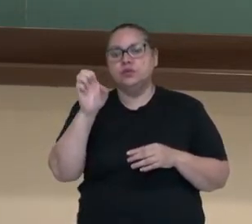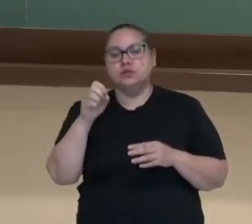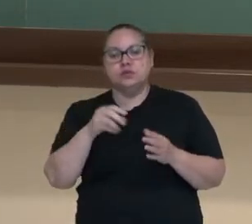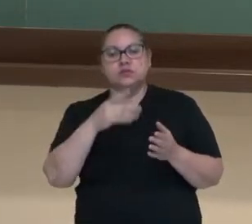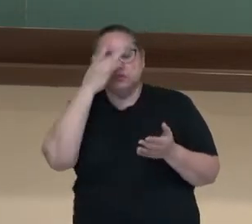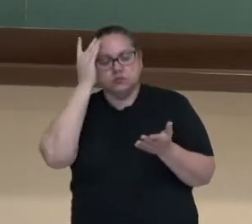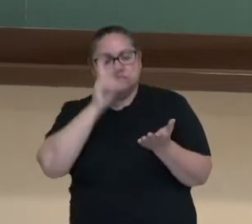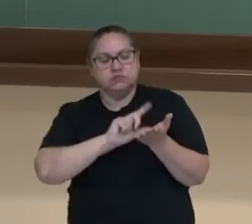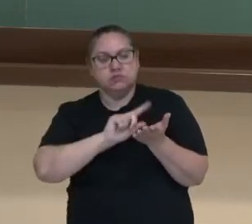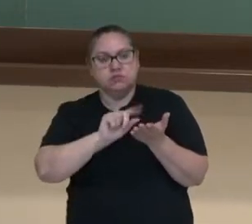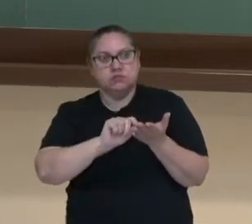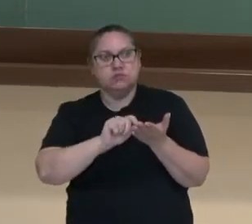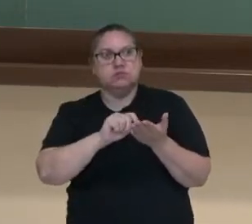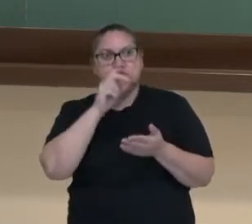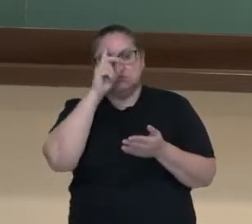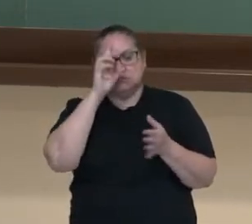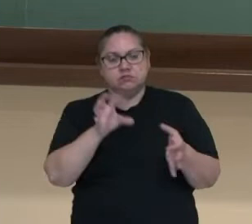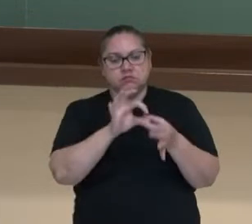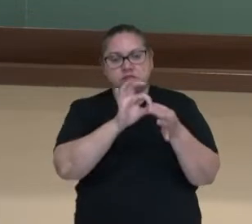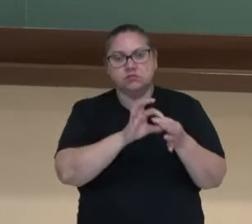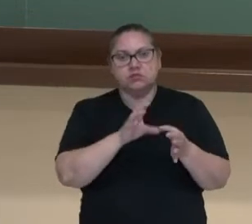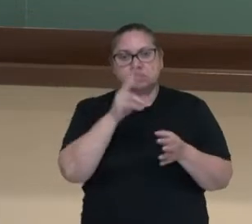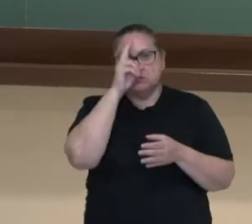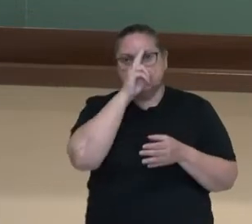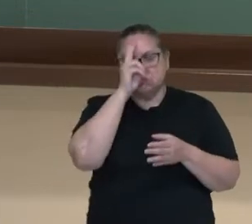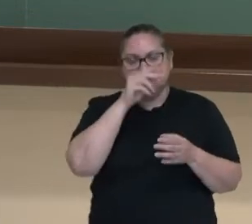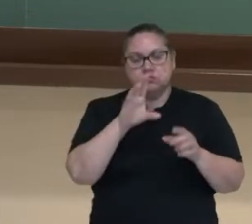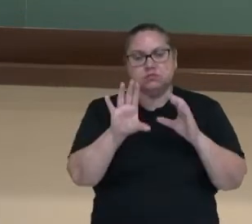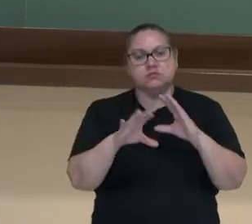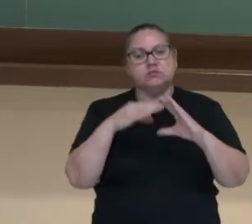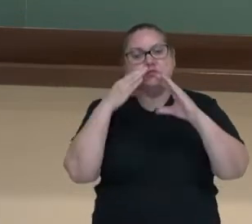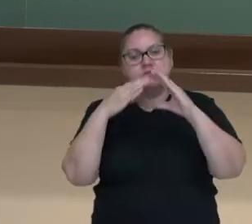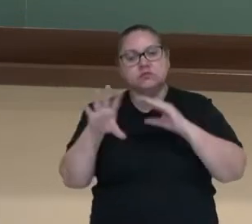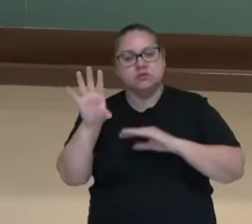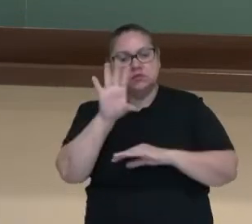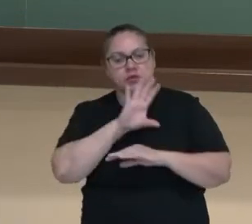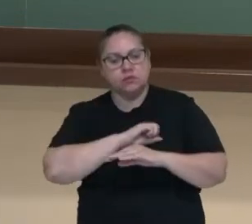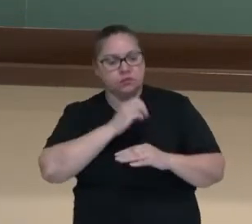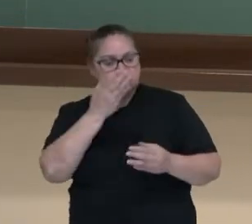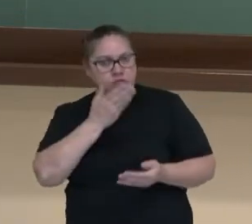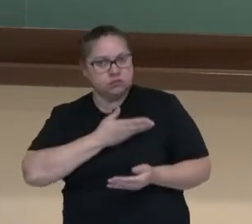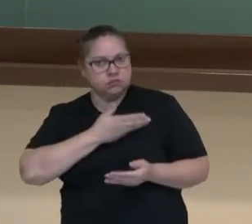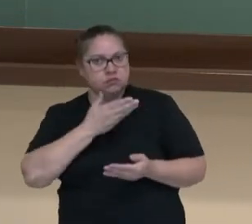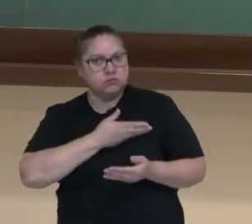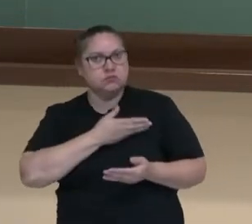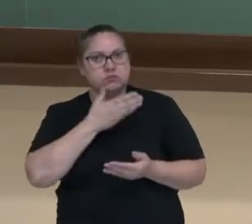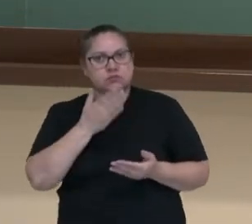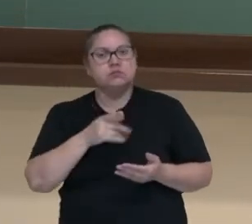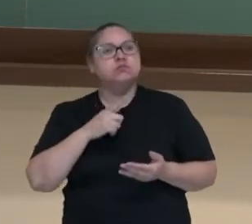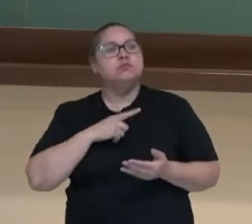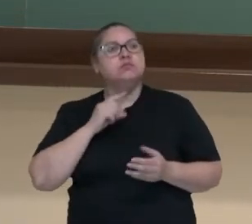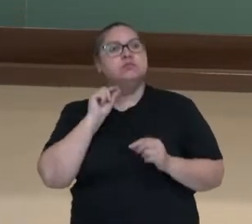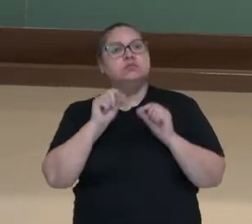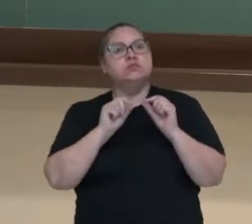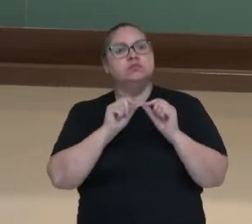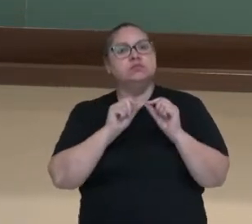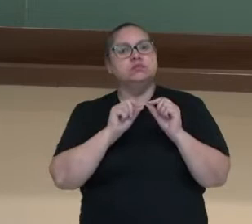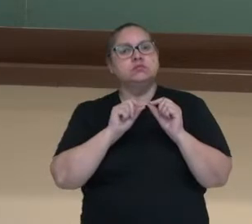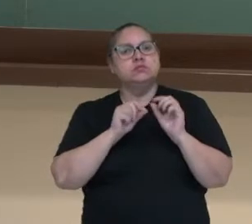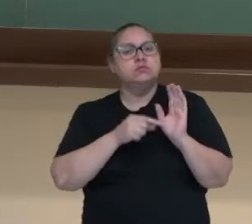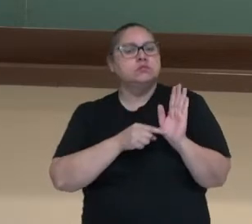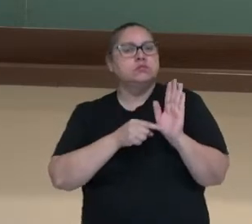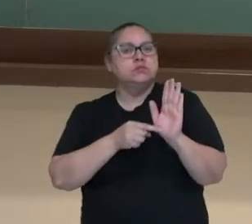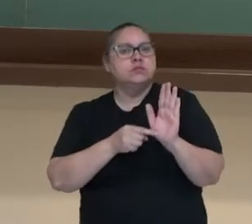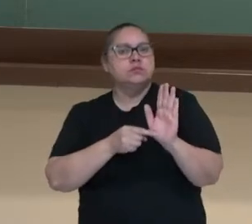fazendo um link com história, nós vemos que as cantigas de amor e de amigo, elas têm o quê? Um